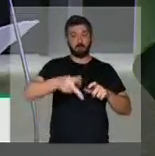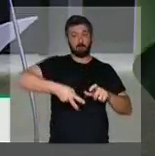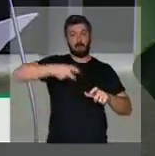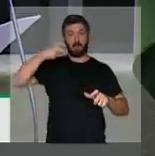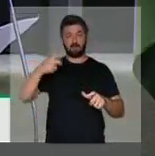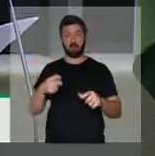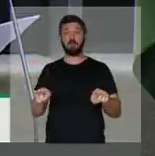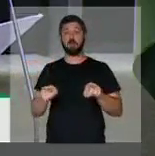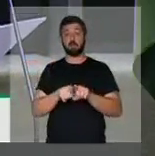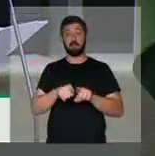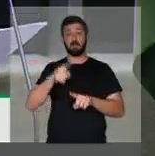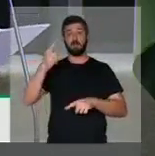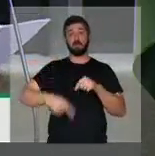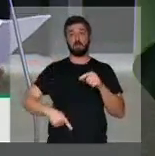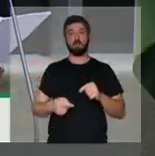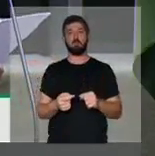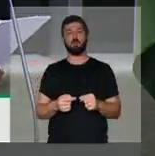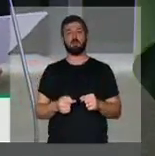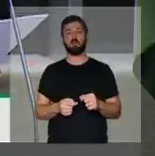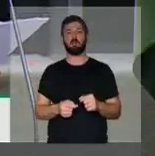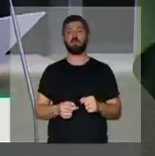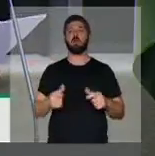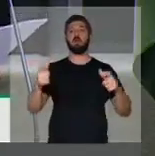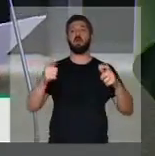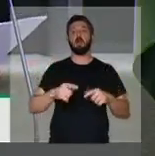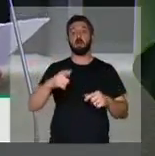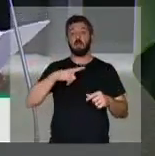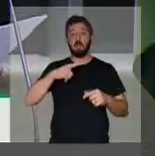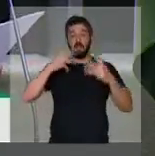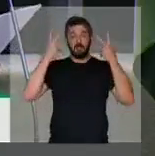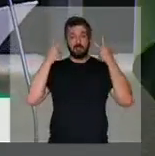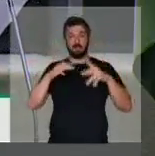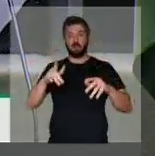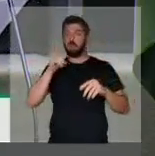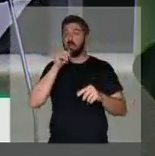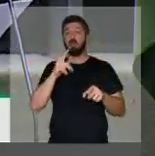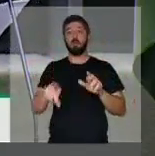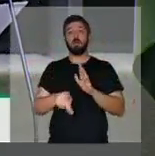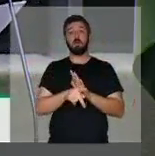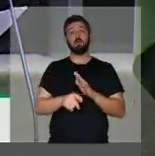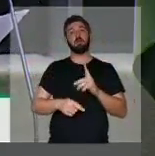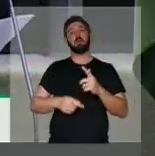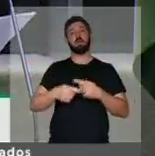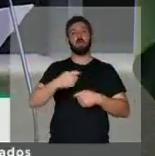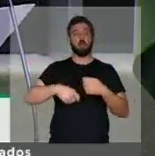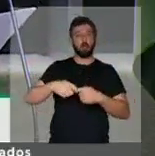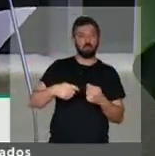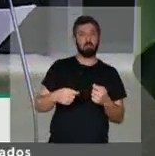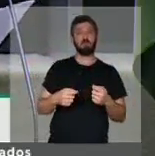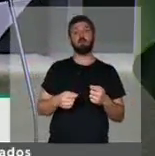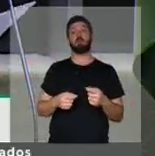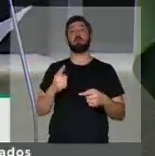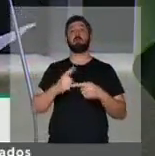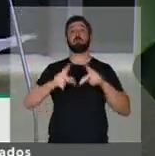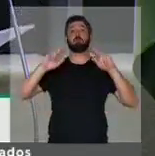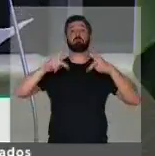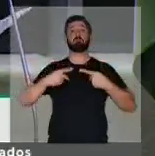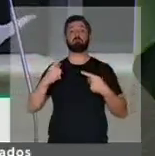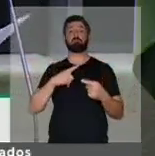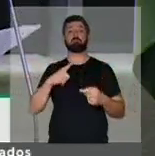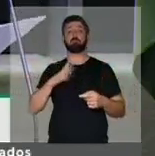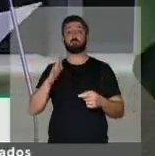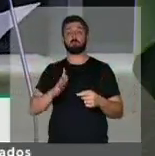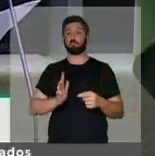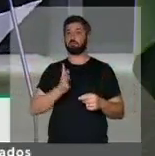Também para impedir a destruição das fontes naturais por atividades econômicas já